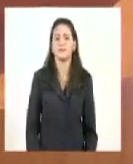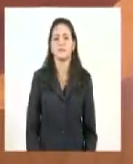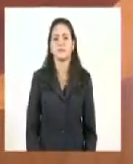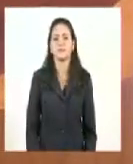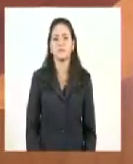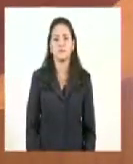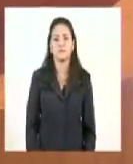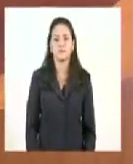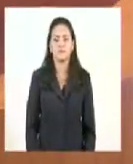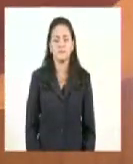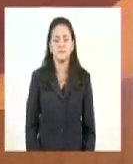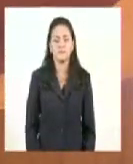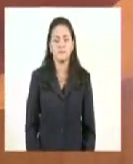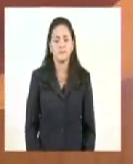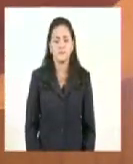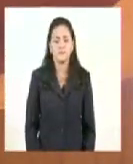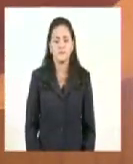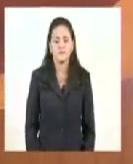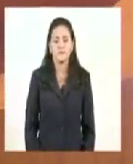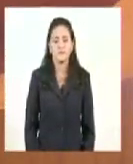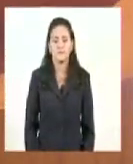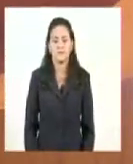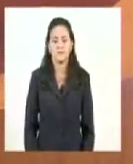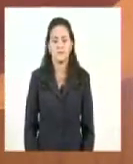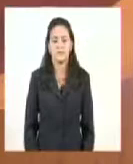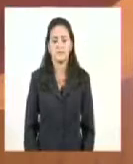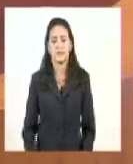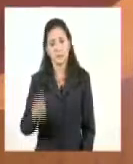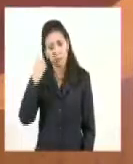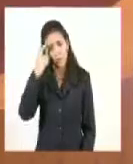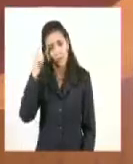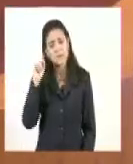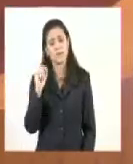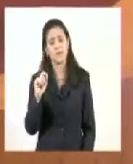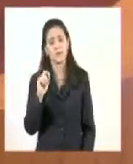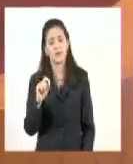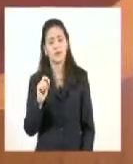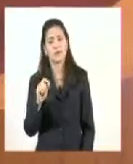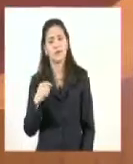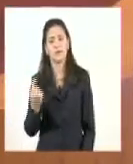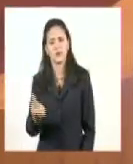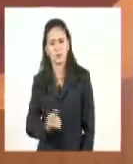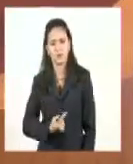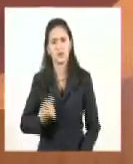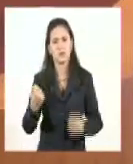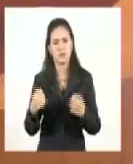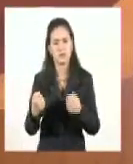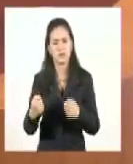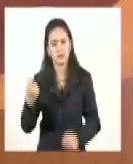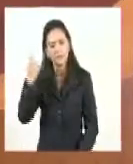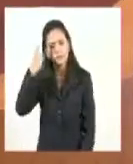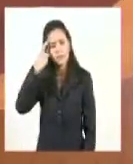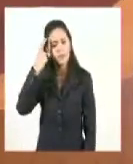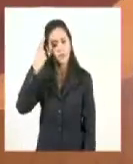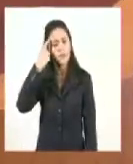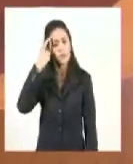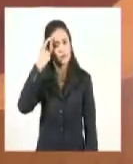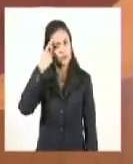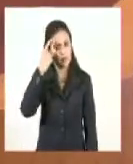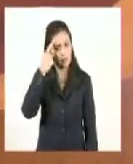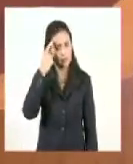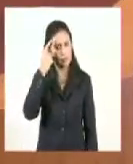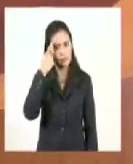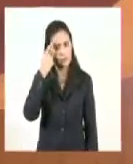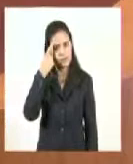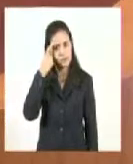Então, acho que nós temos realmente que pensar e refletir sobre